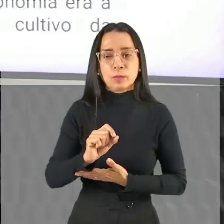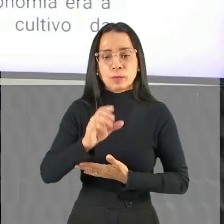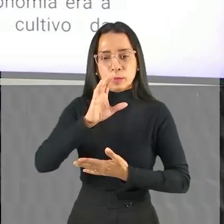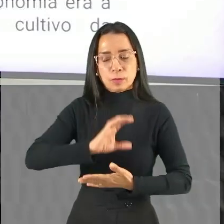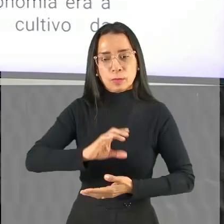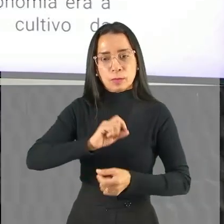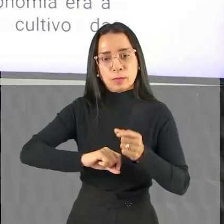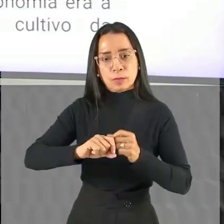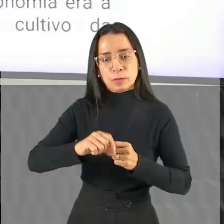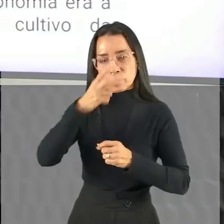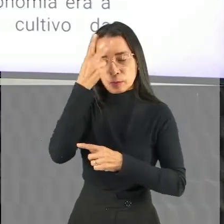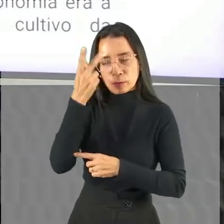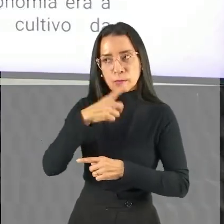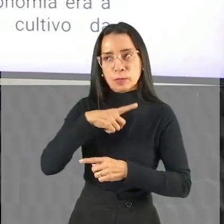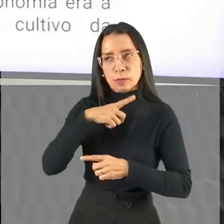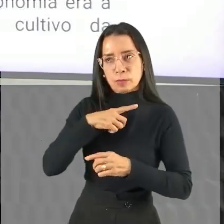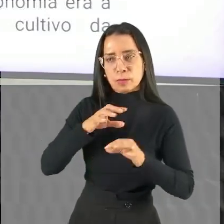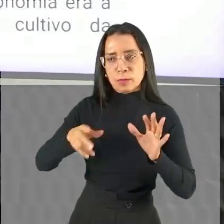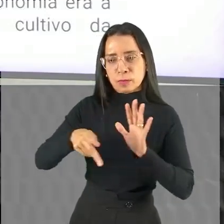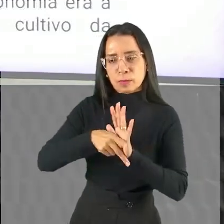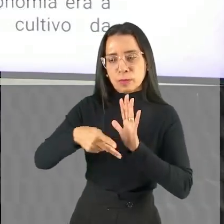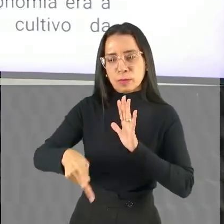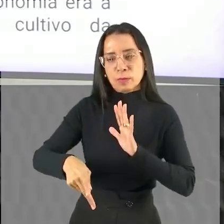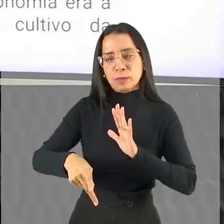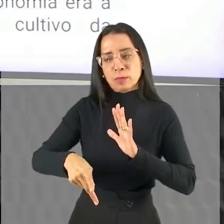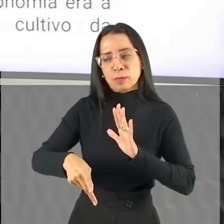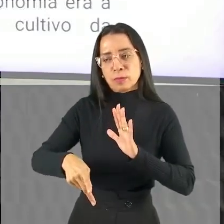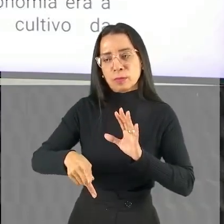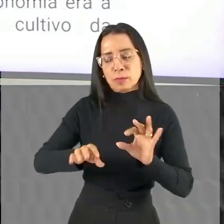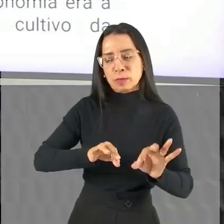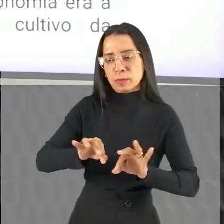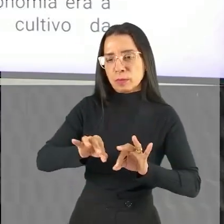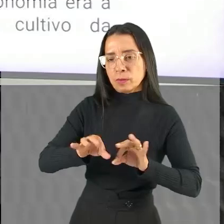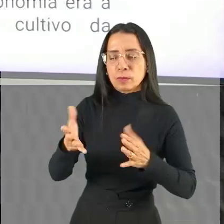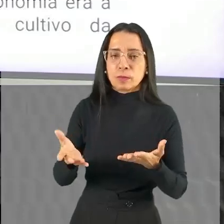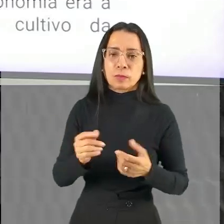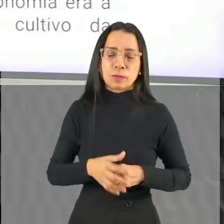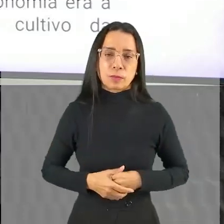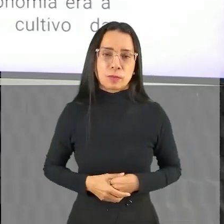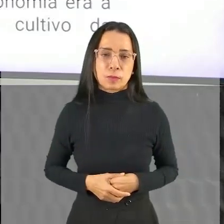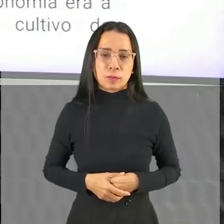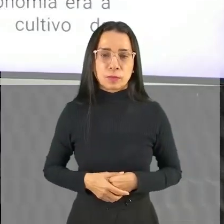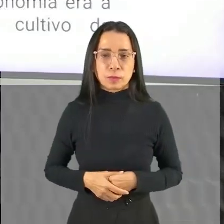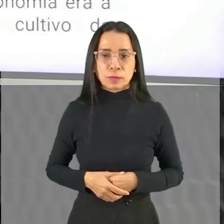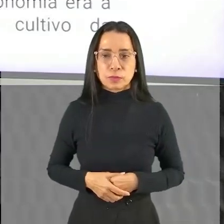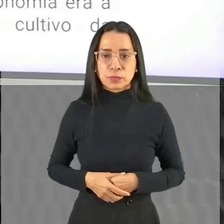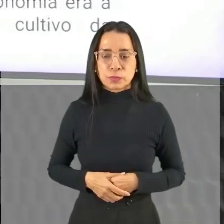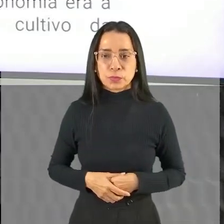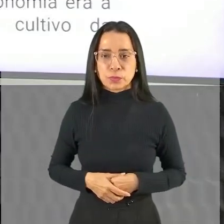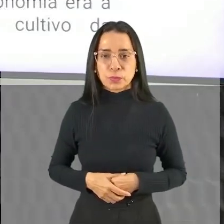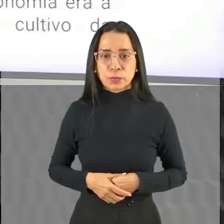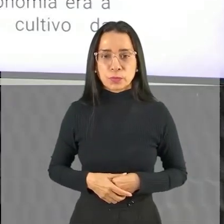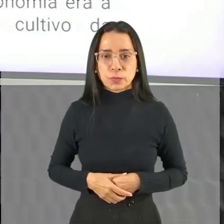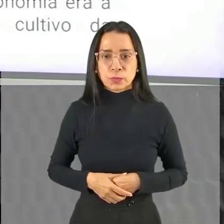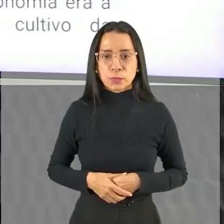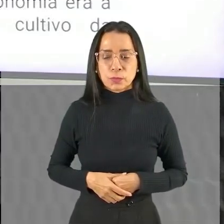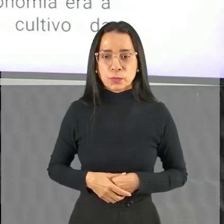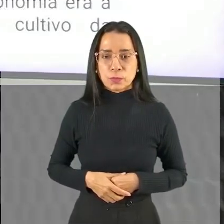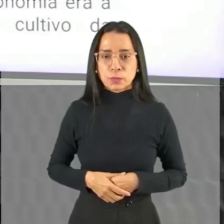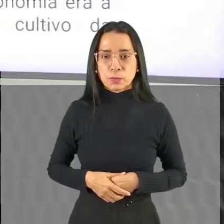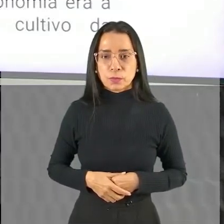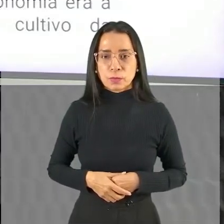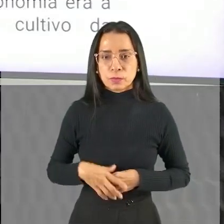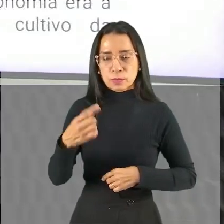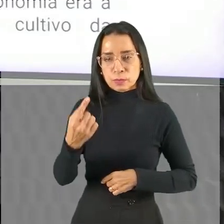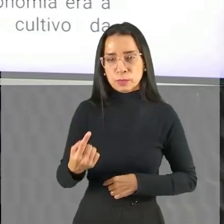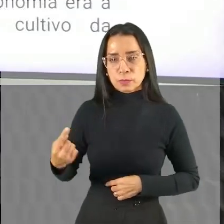elas já tinham as suas próprias civilizações. Tá? É importante pensar isso. Mas vamos para a questão agora. O Império Inca, né, que